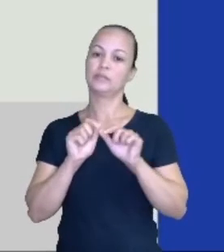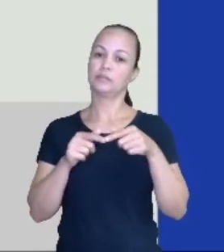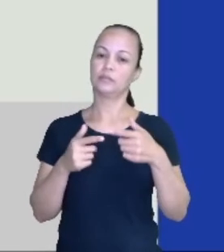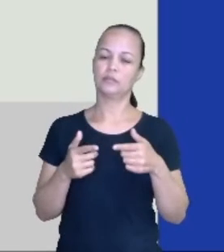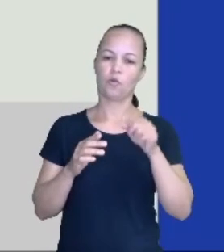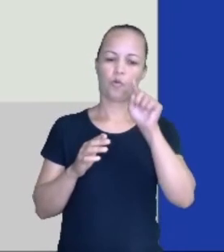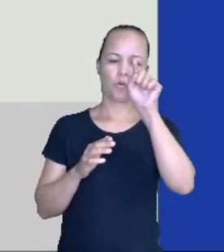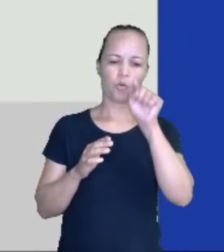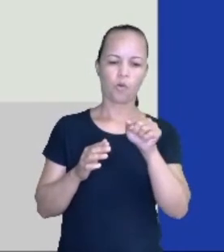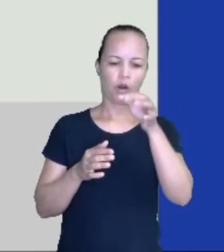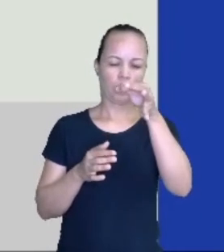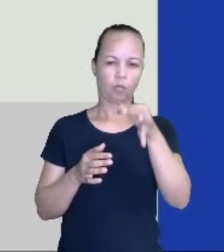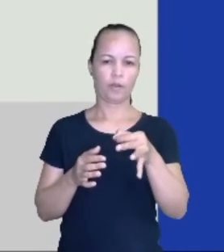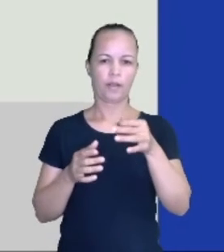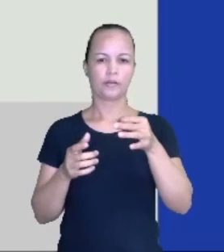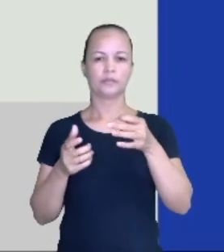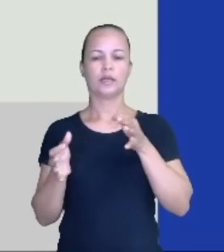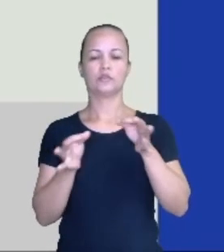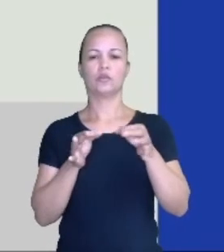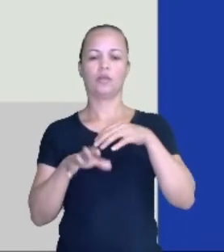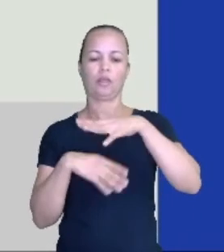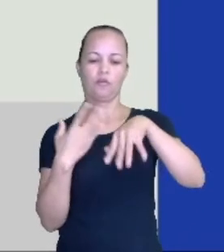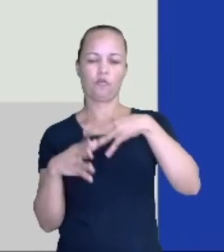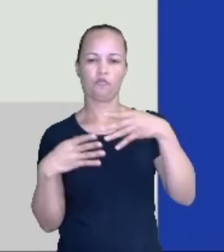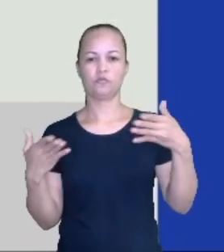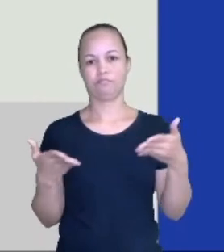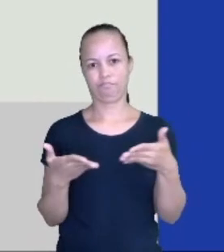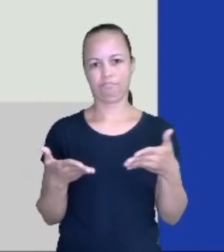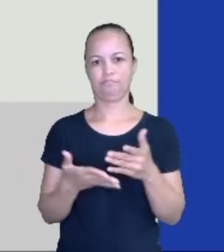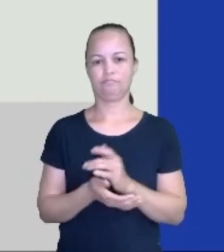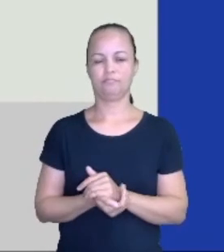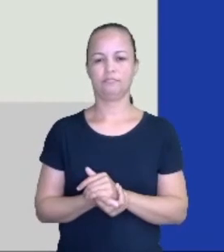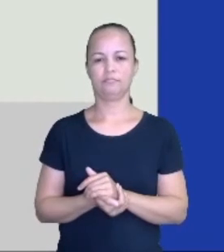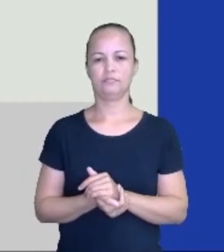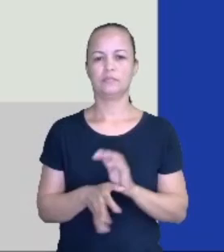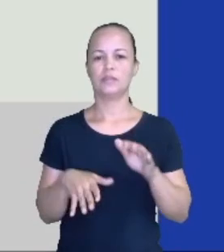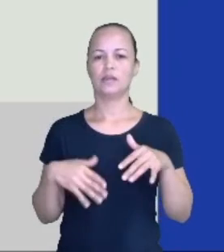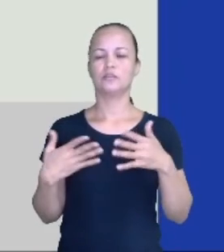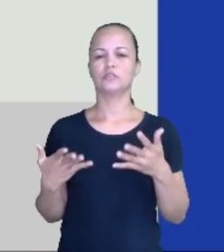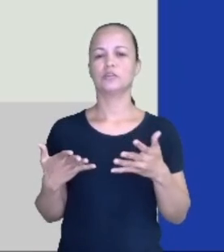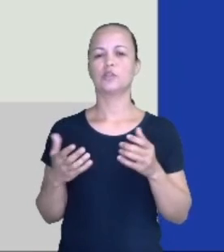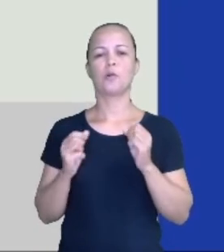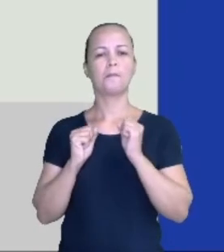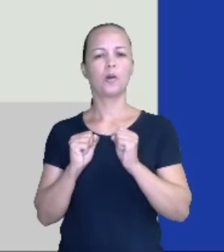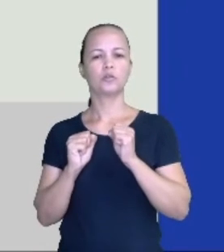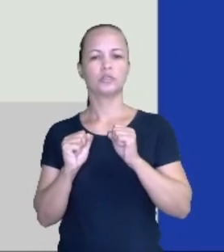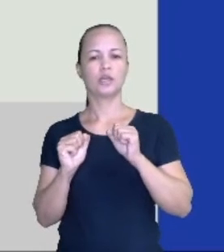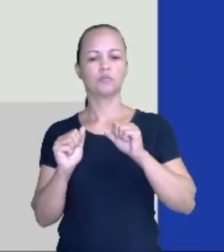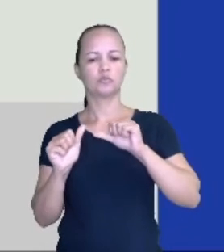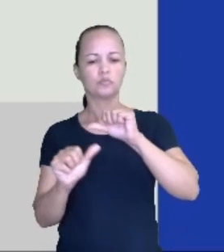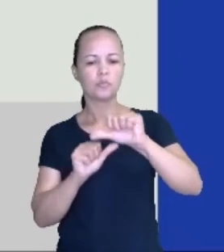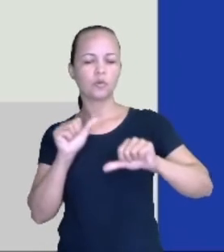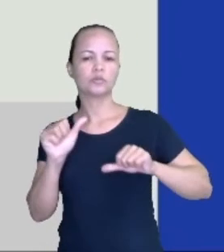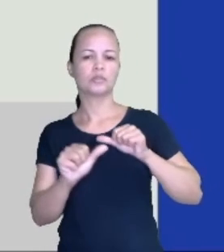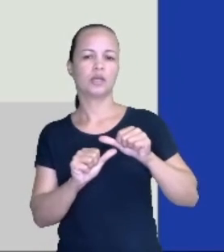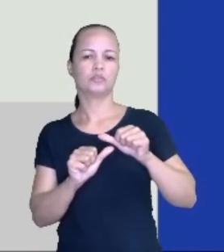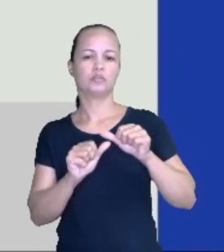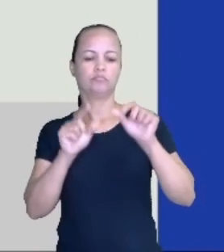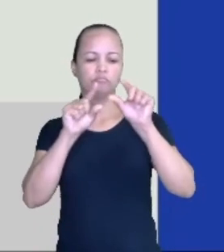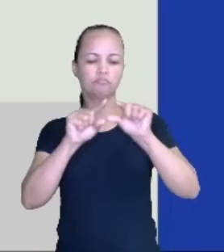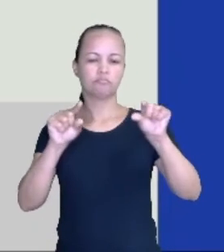colocarem corretamente, vira uma confusão como agora. Às vezes, podemos alterar todo o sentido de uma